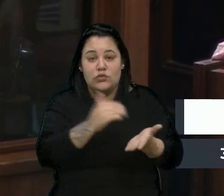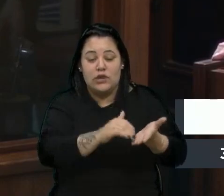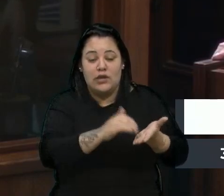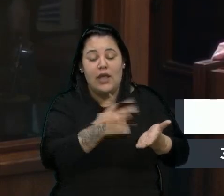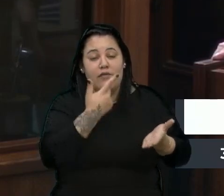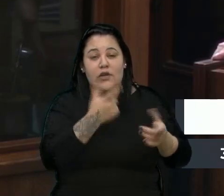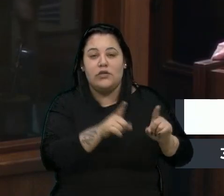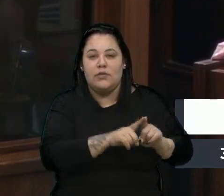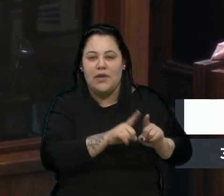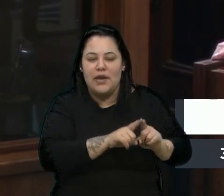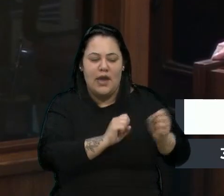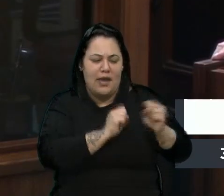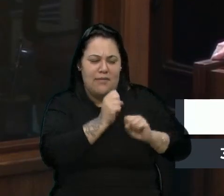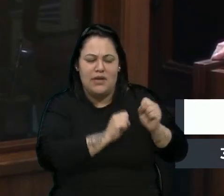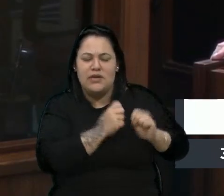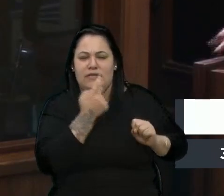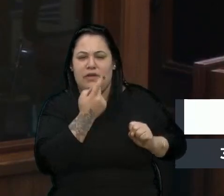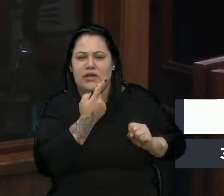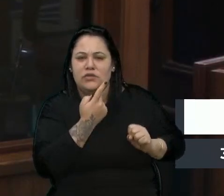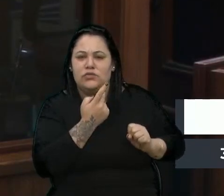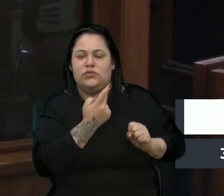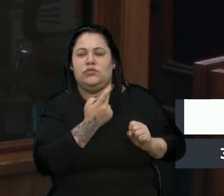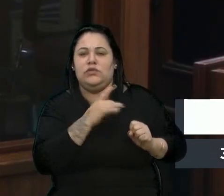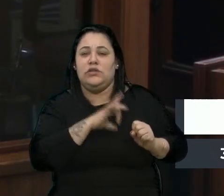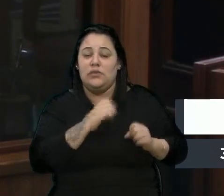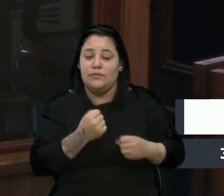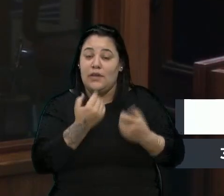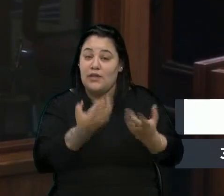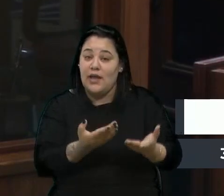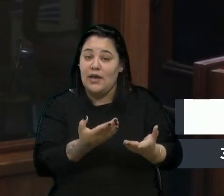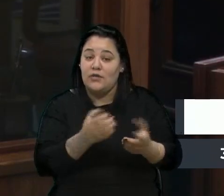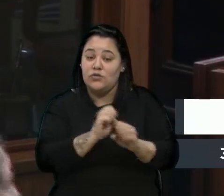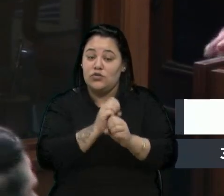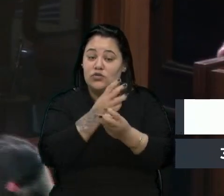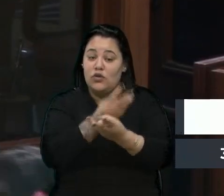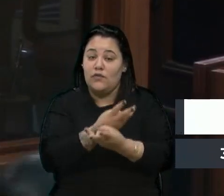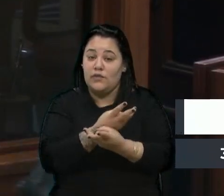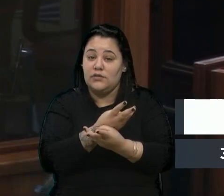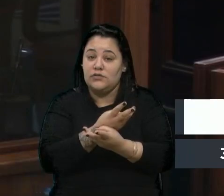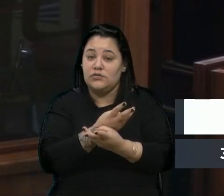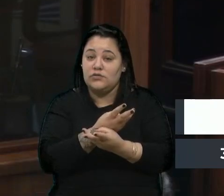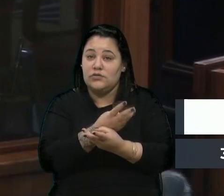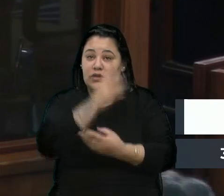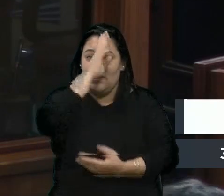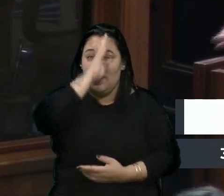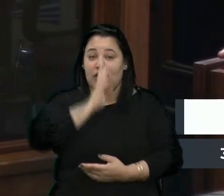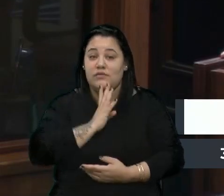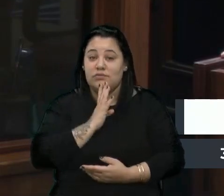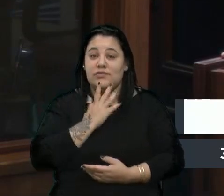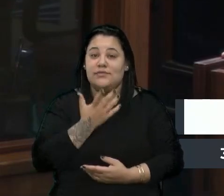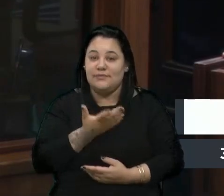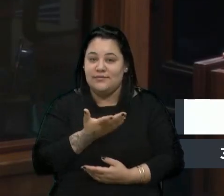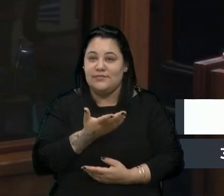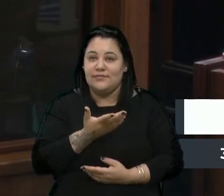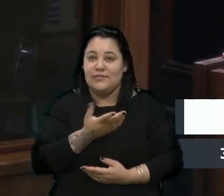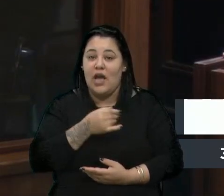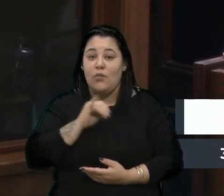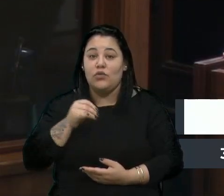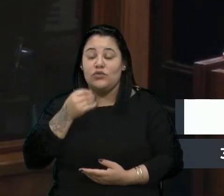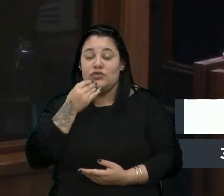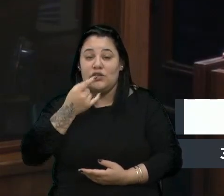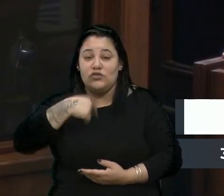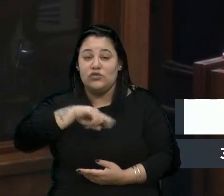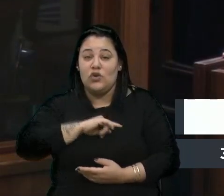falando, a empresa que disponibiliza de forma gratuita essa possibilidade de nós auxiliarmos